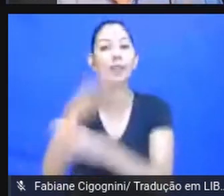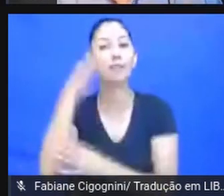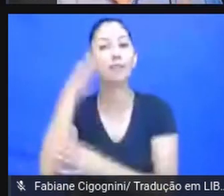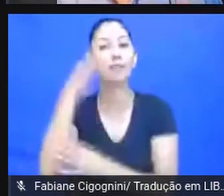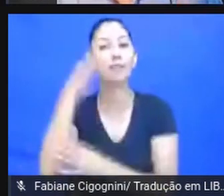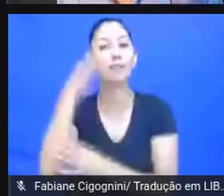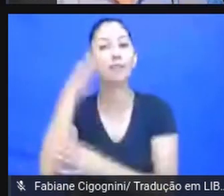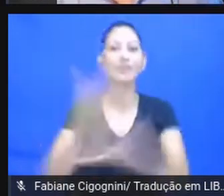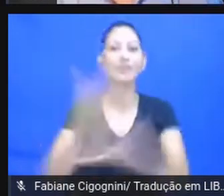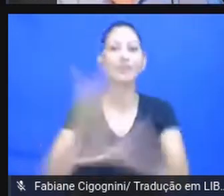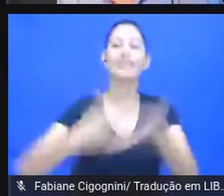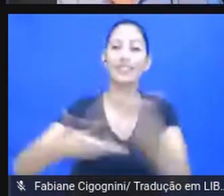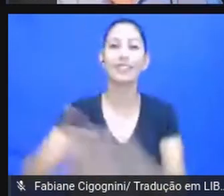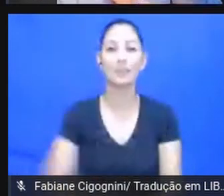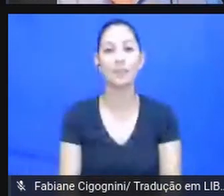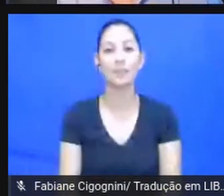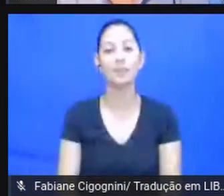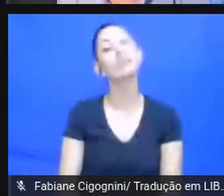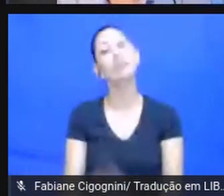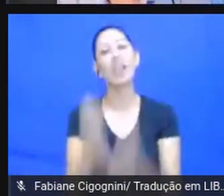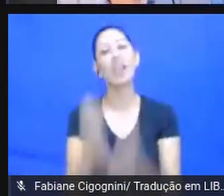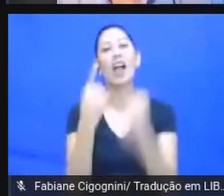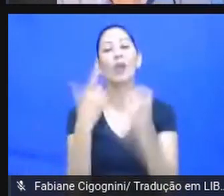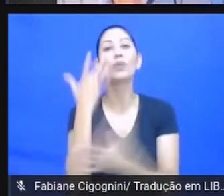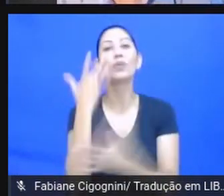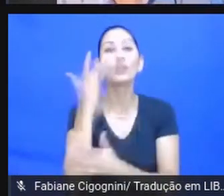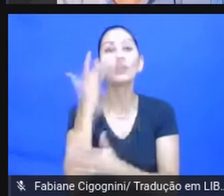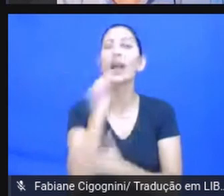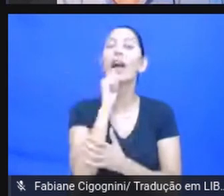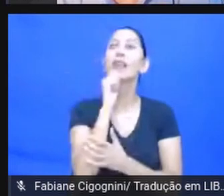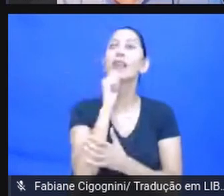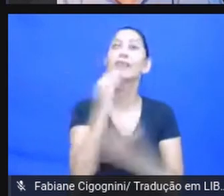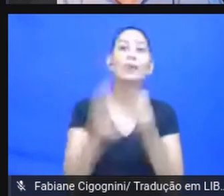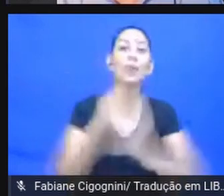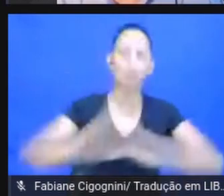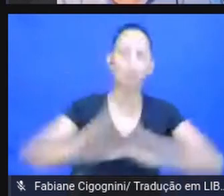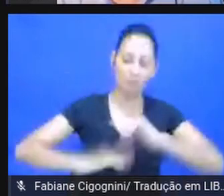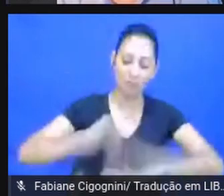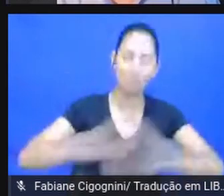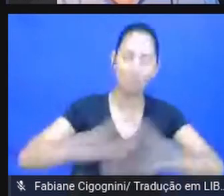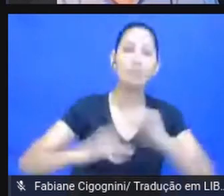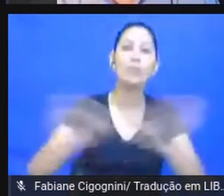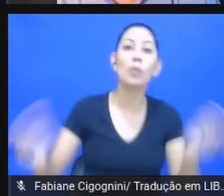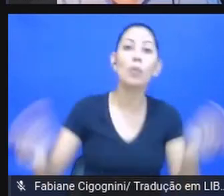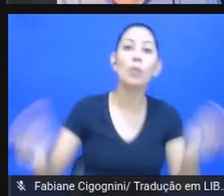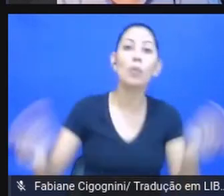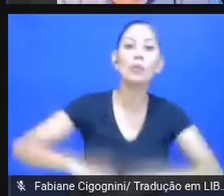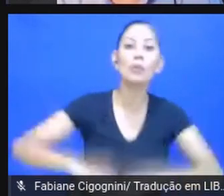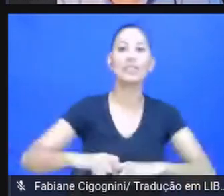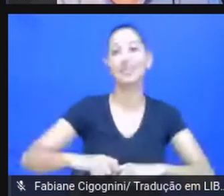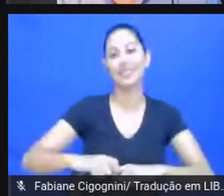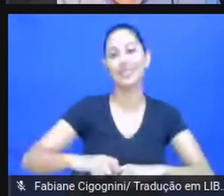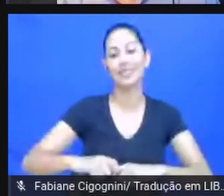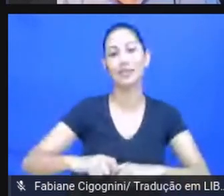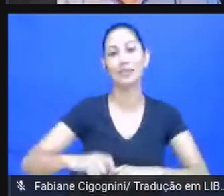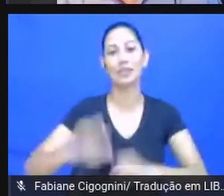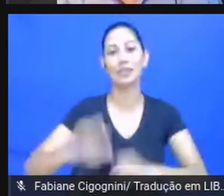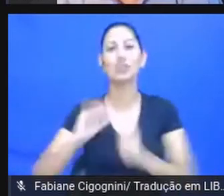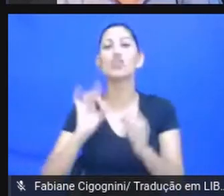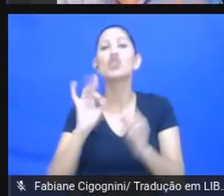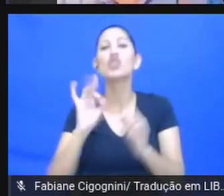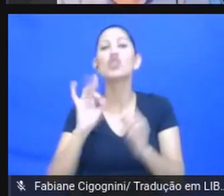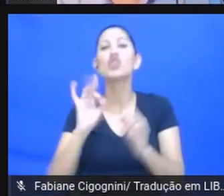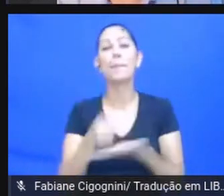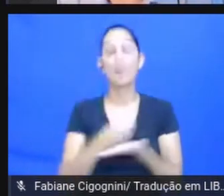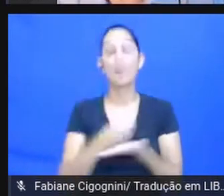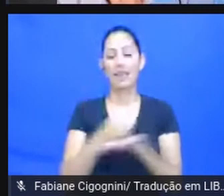Muitos não aproveitam todo esse potencial de experimentação que tem no online. Ficaram tímidos, ficaram só fazendo o básico e